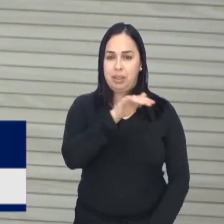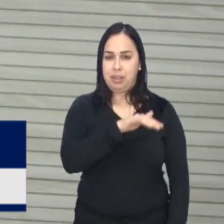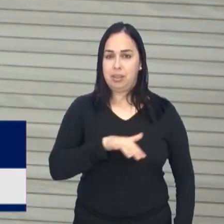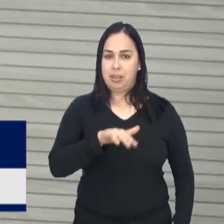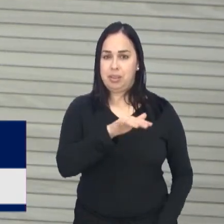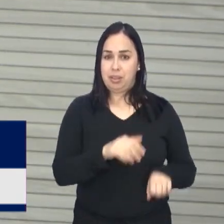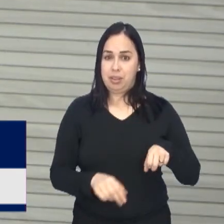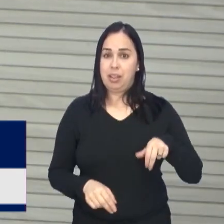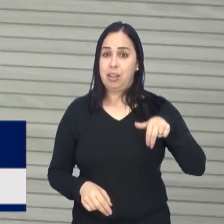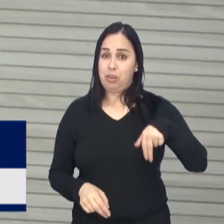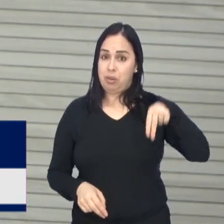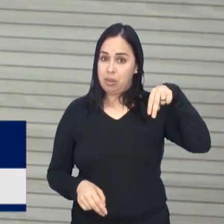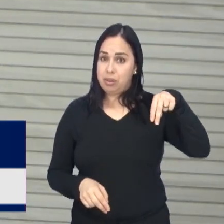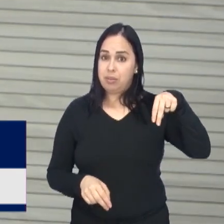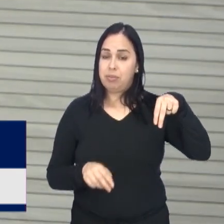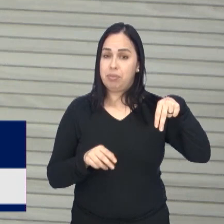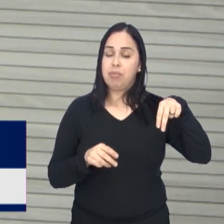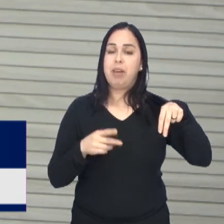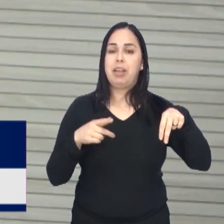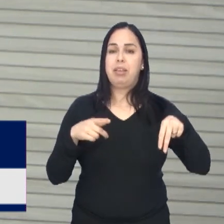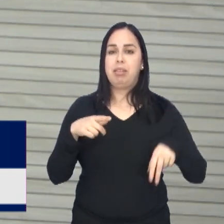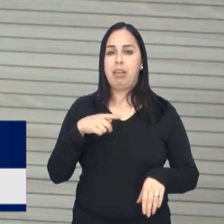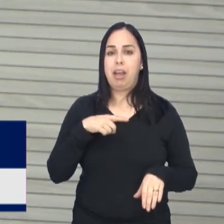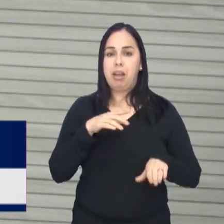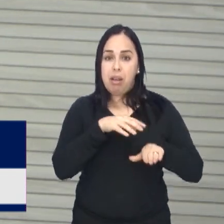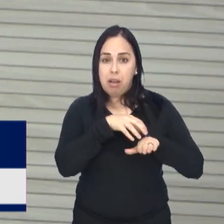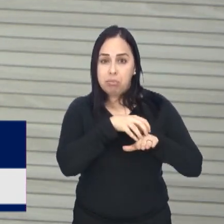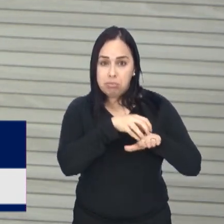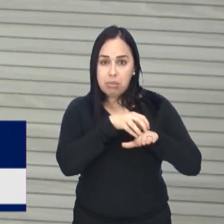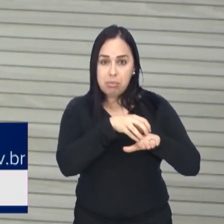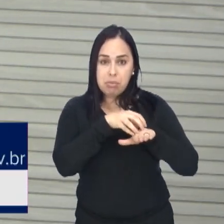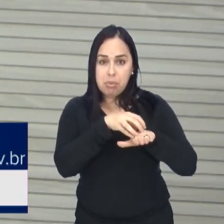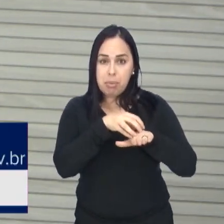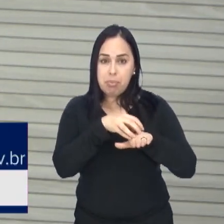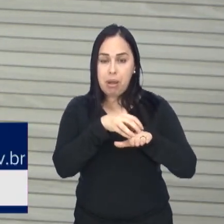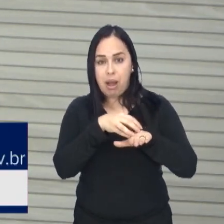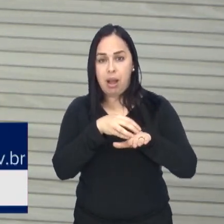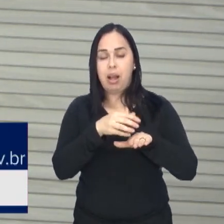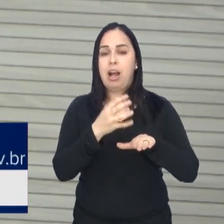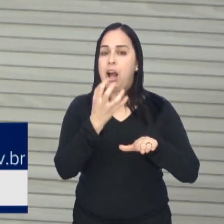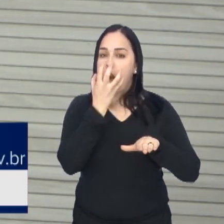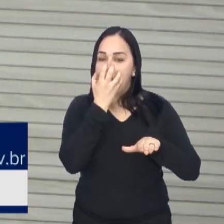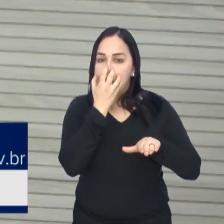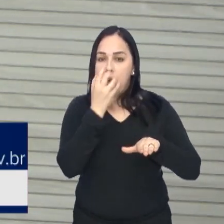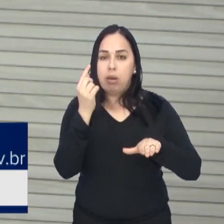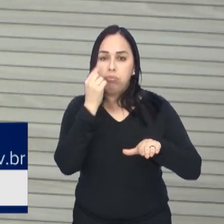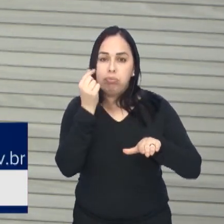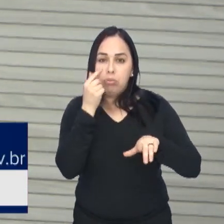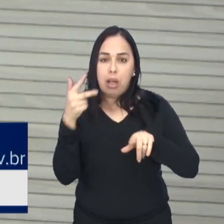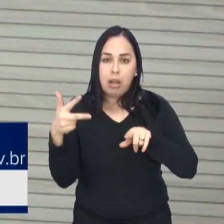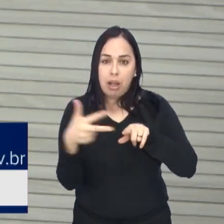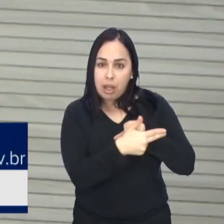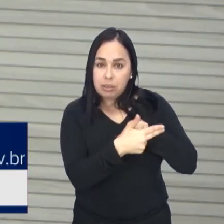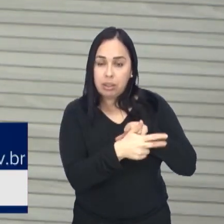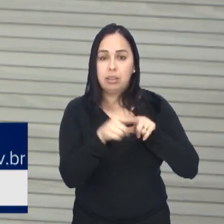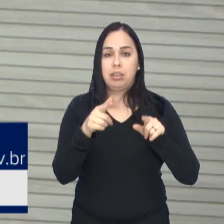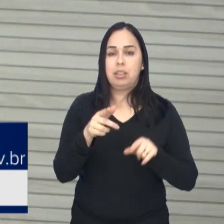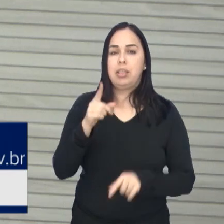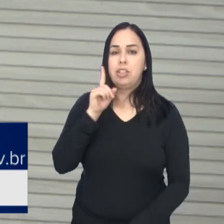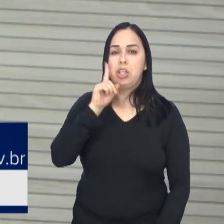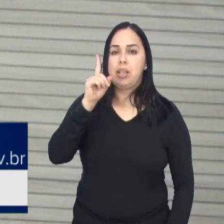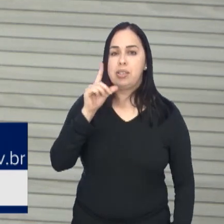receber no Altos de Santana o Castramóvel nesse final de semana. As inscrições serão no dia 17,